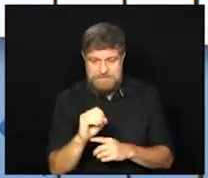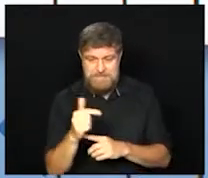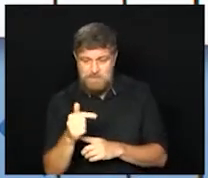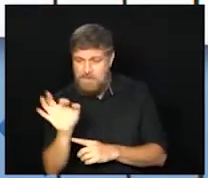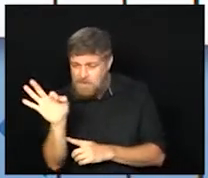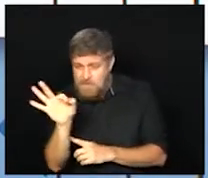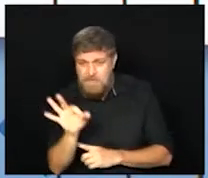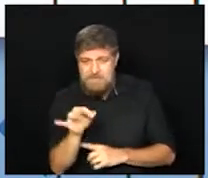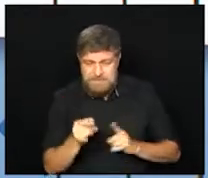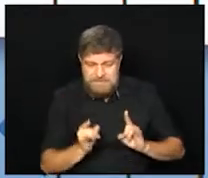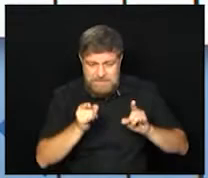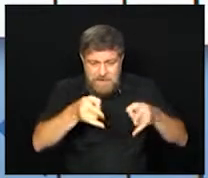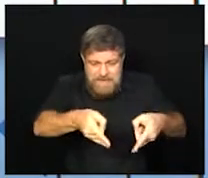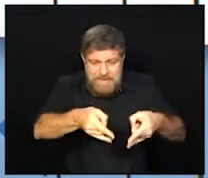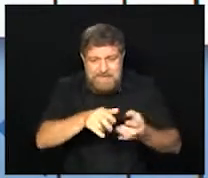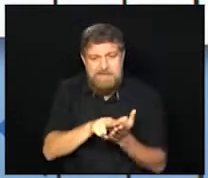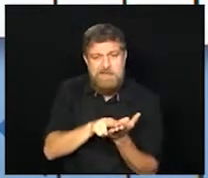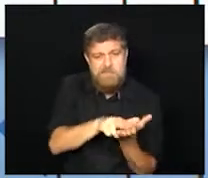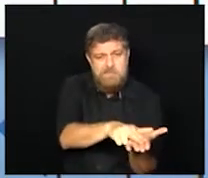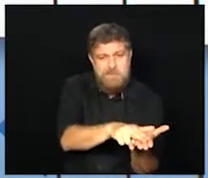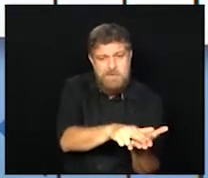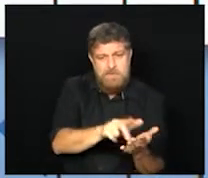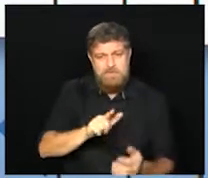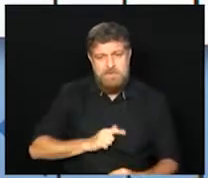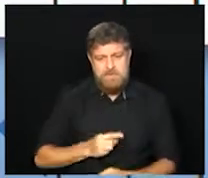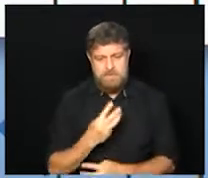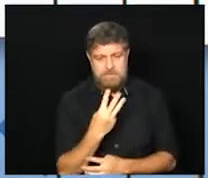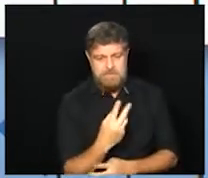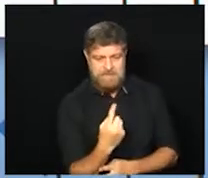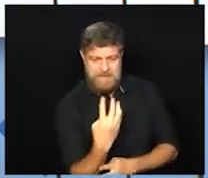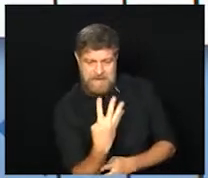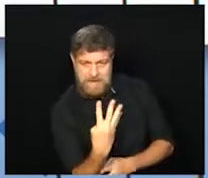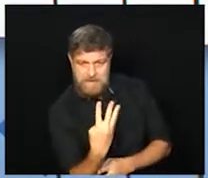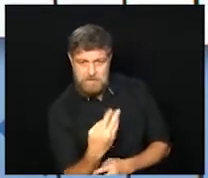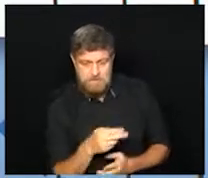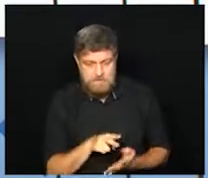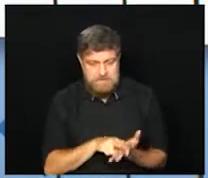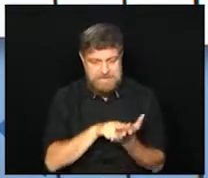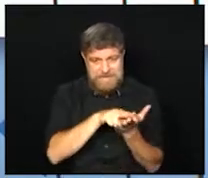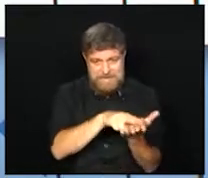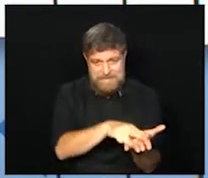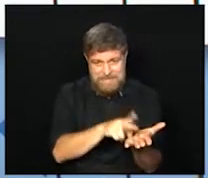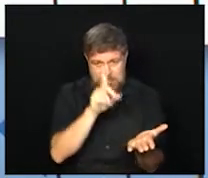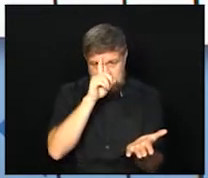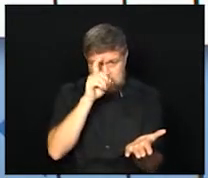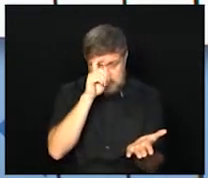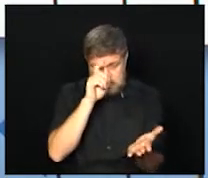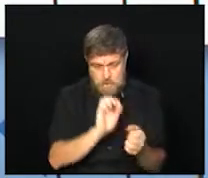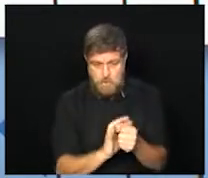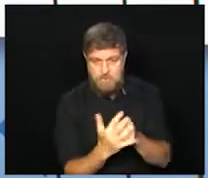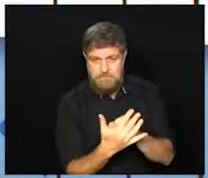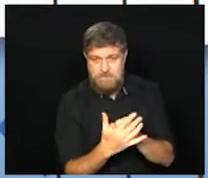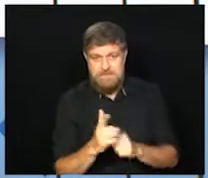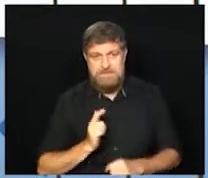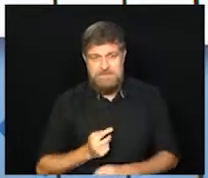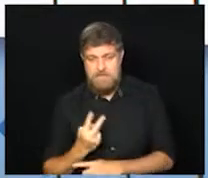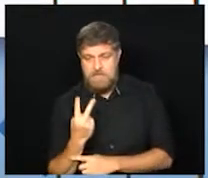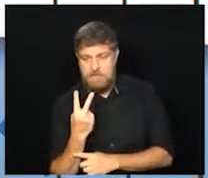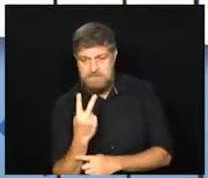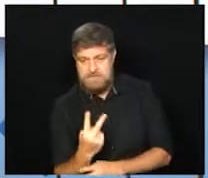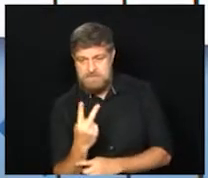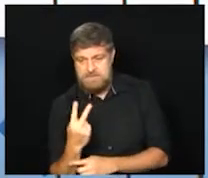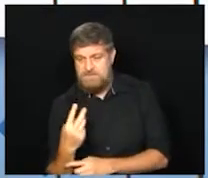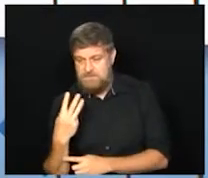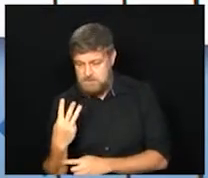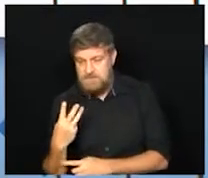71,02% de ocupação. São 314 leitos de UTI Covid na cidade, dos quais